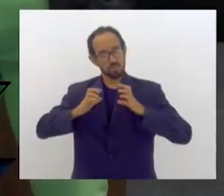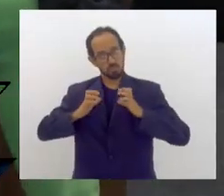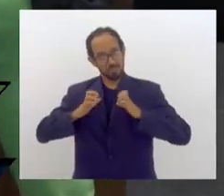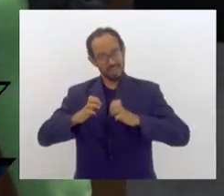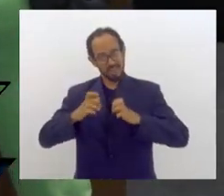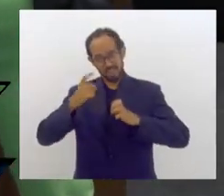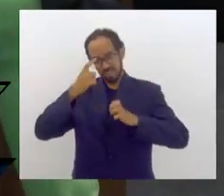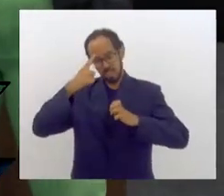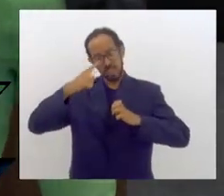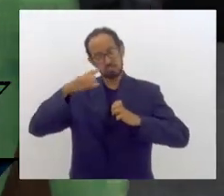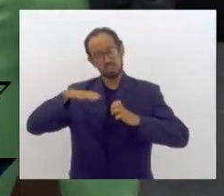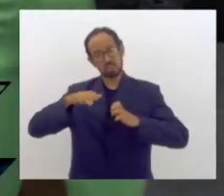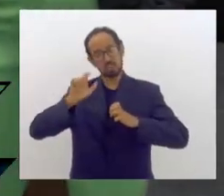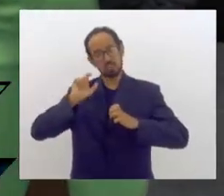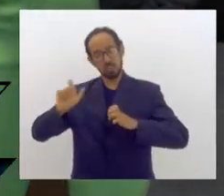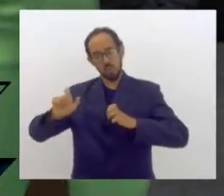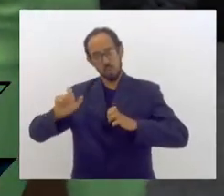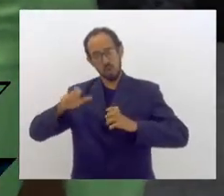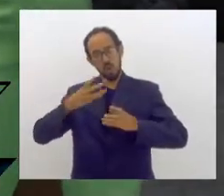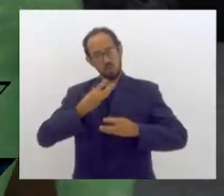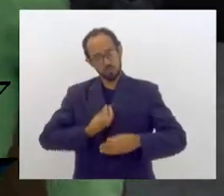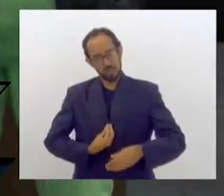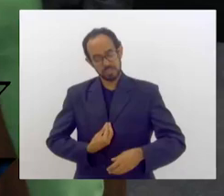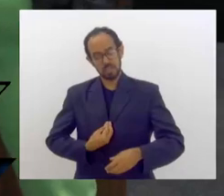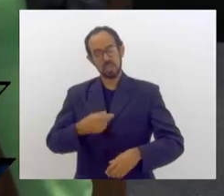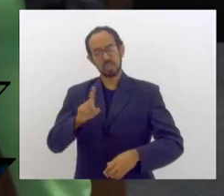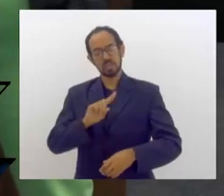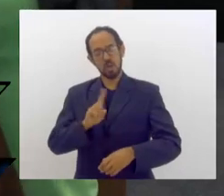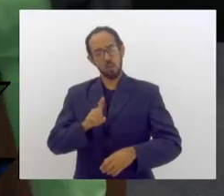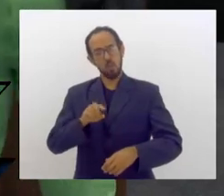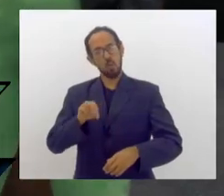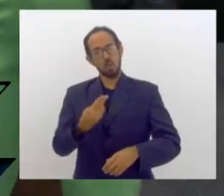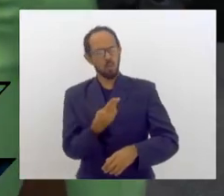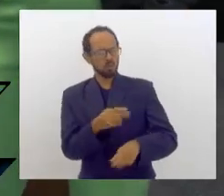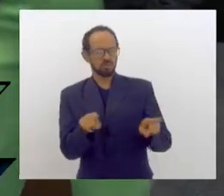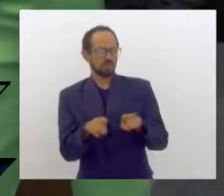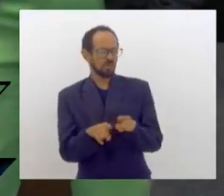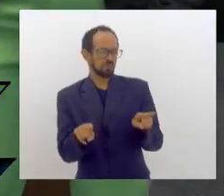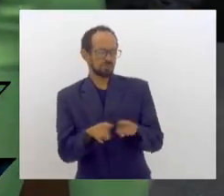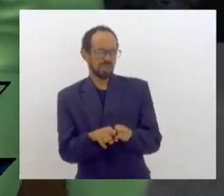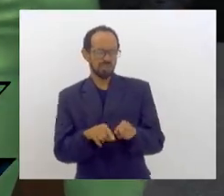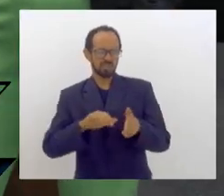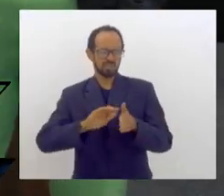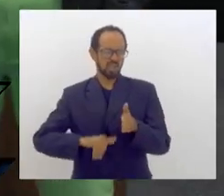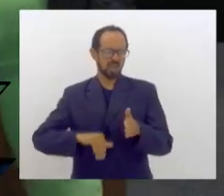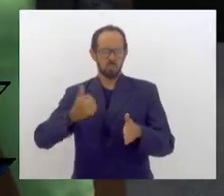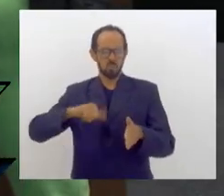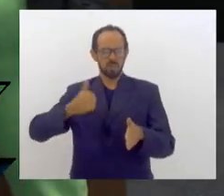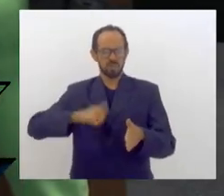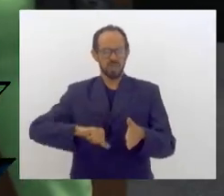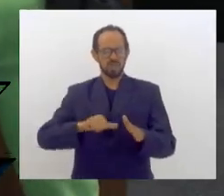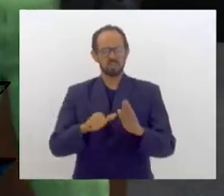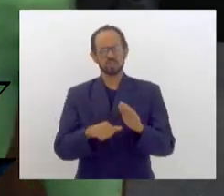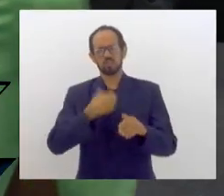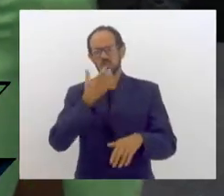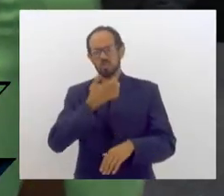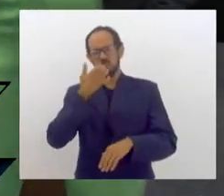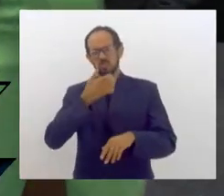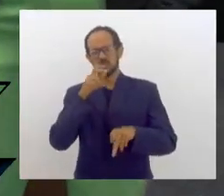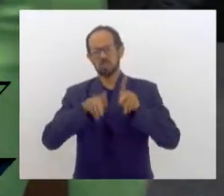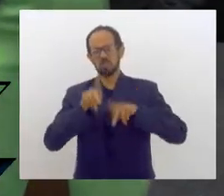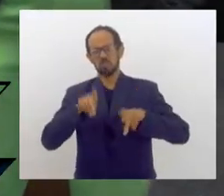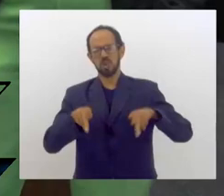ofender as pessoas, e muito menos desqualificar um compositor popular por usar